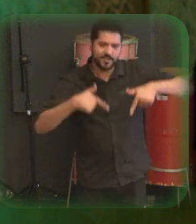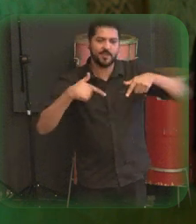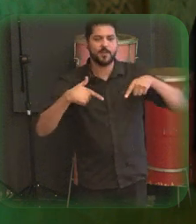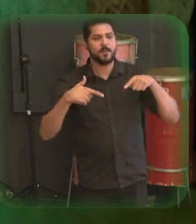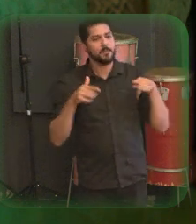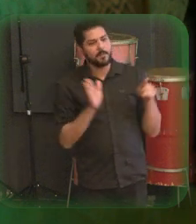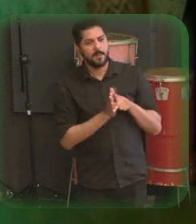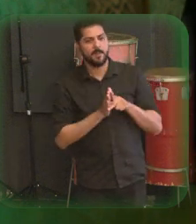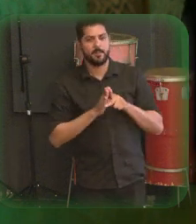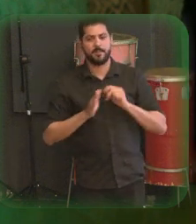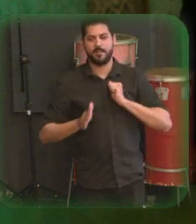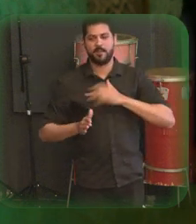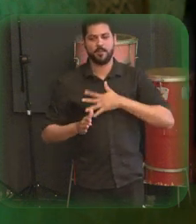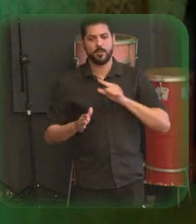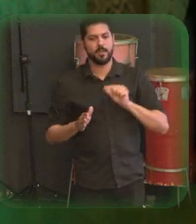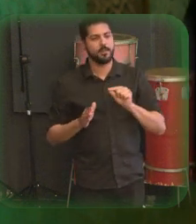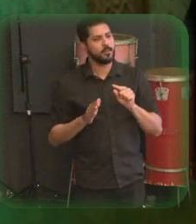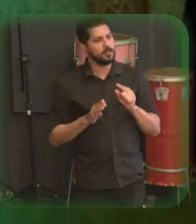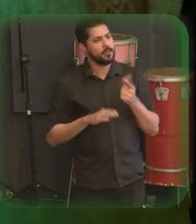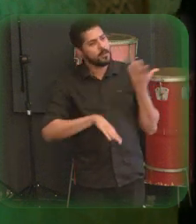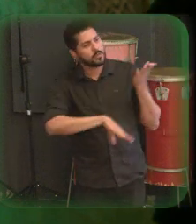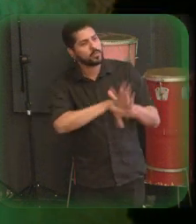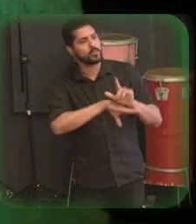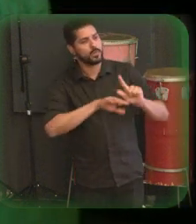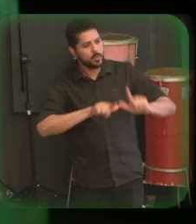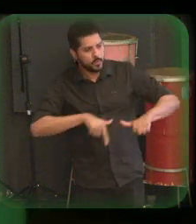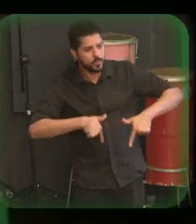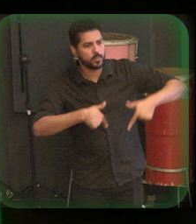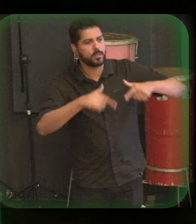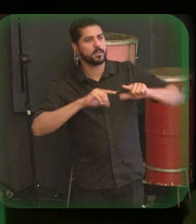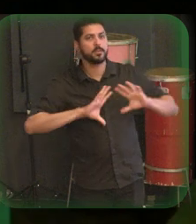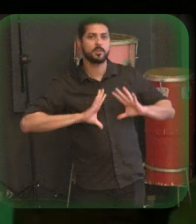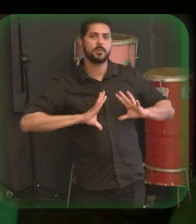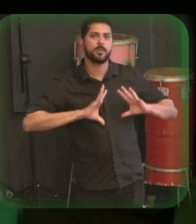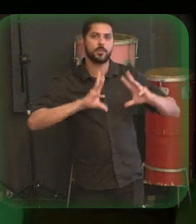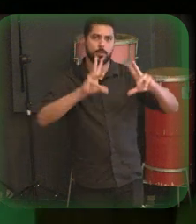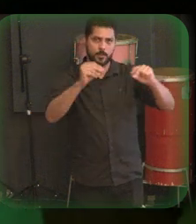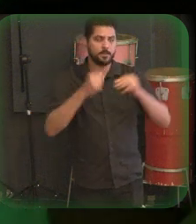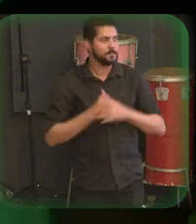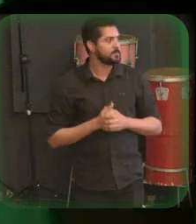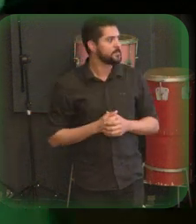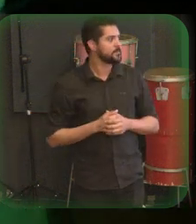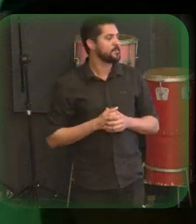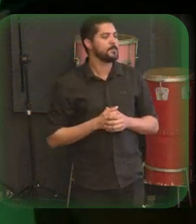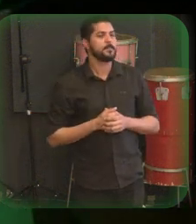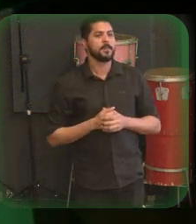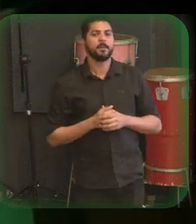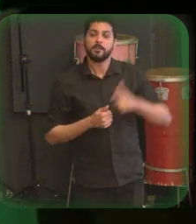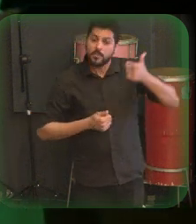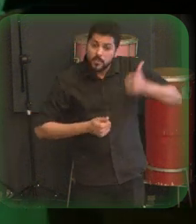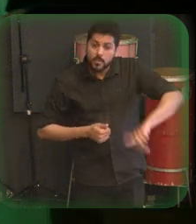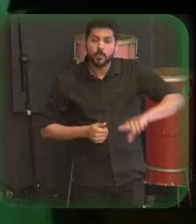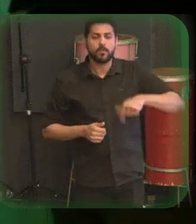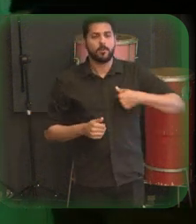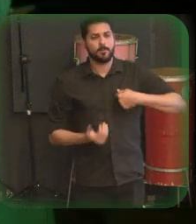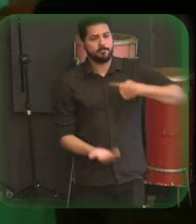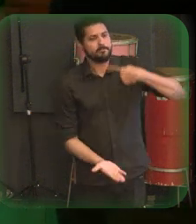como contribuição a essa luta, que deve ser de todos nós. Para reforçar nosso